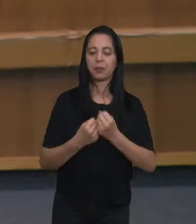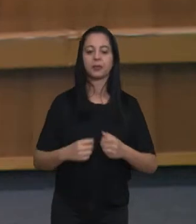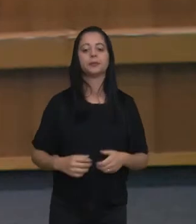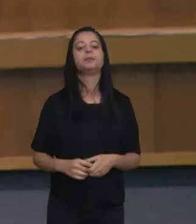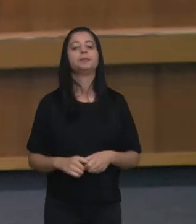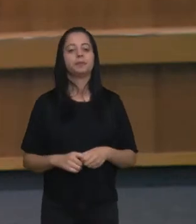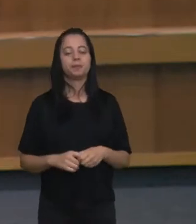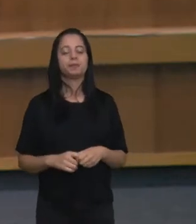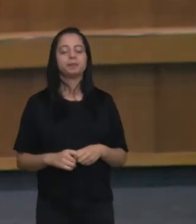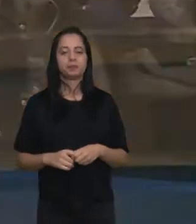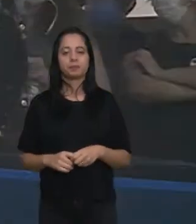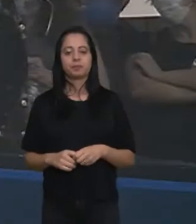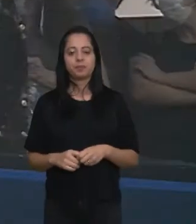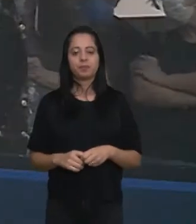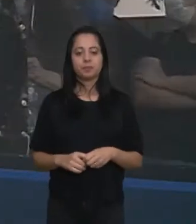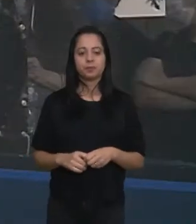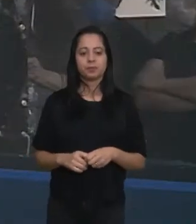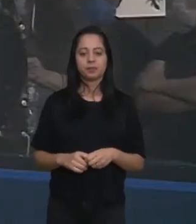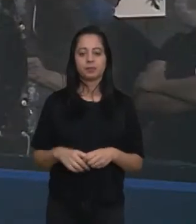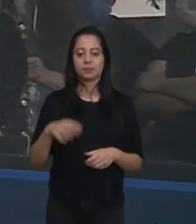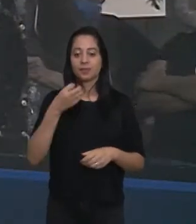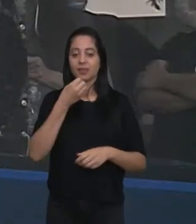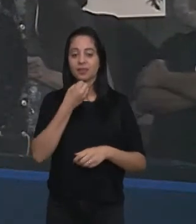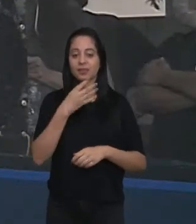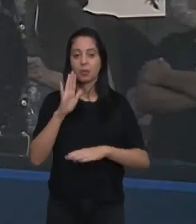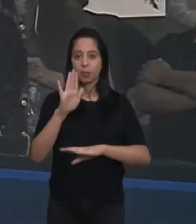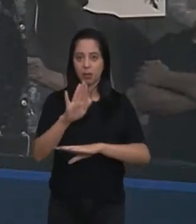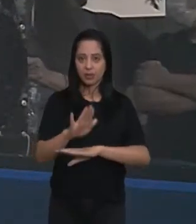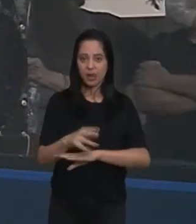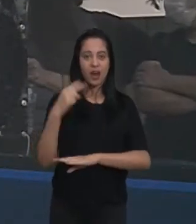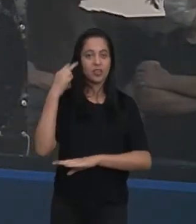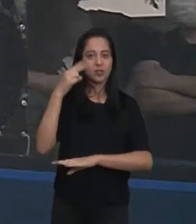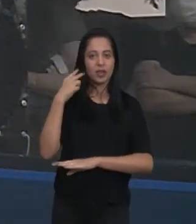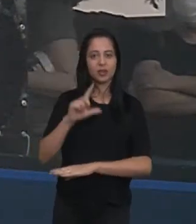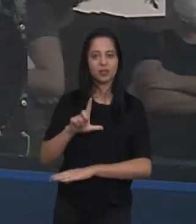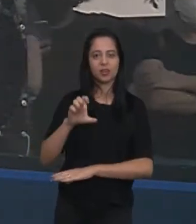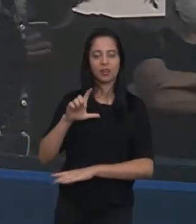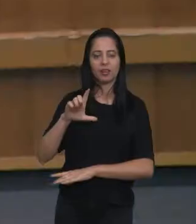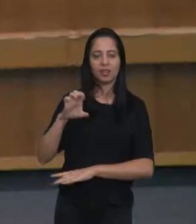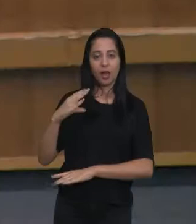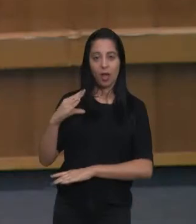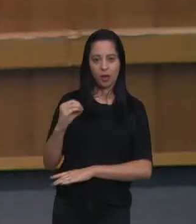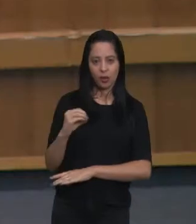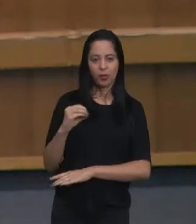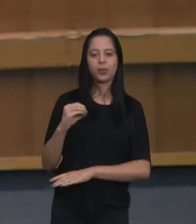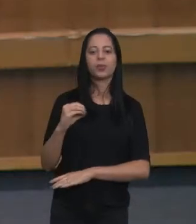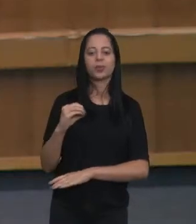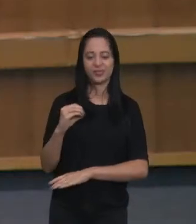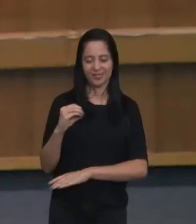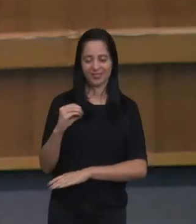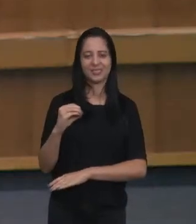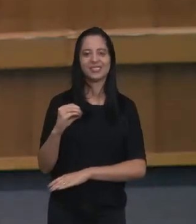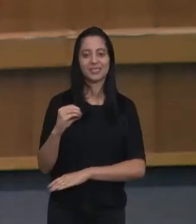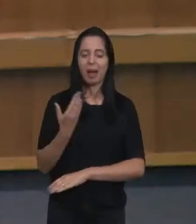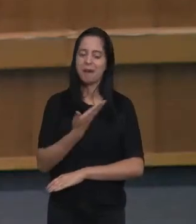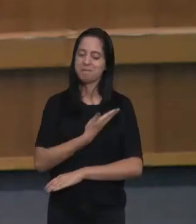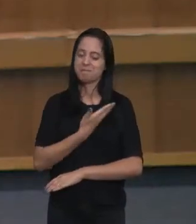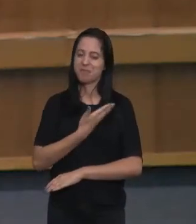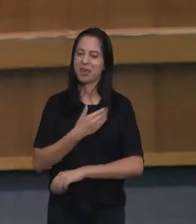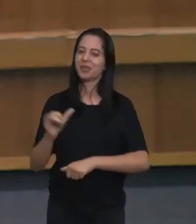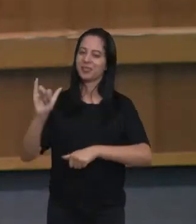gostaria de dar o meu boa tarde ao querido vereador Leleco, né? Leleco, um grande amigo de